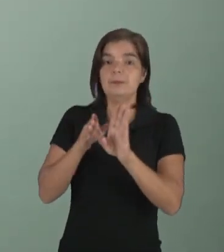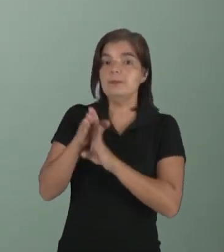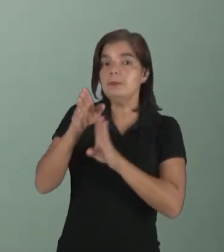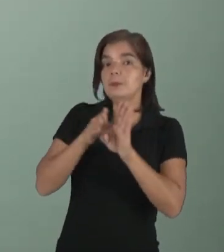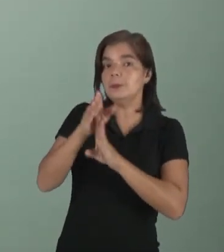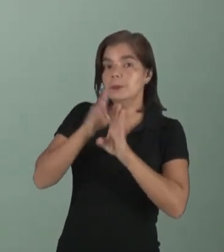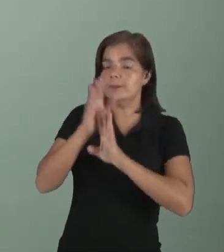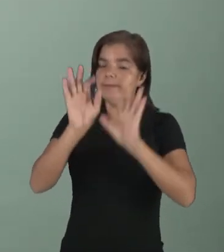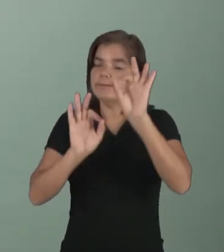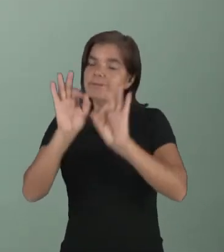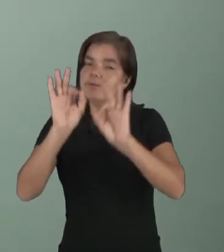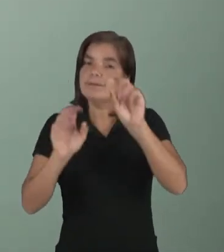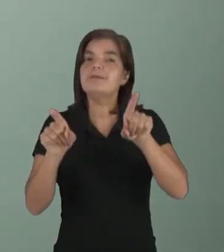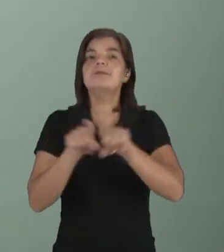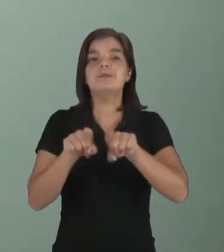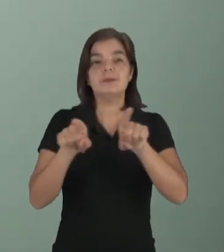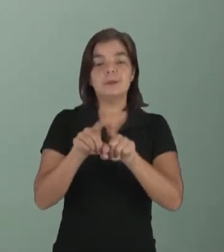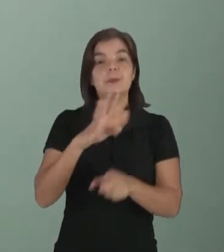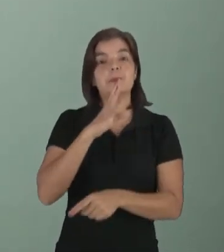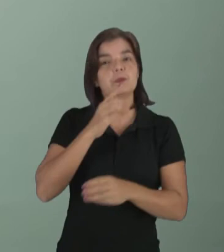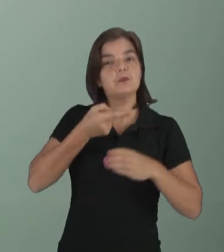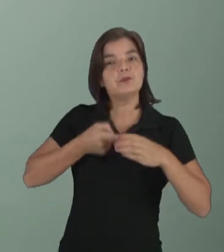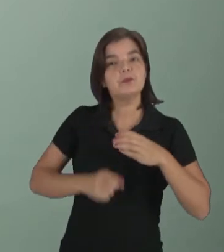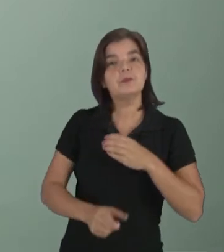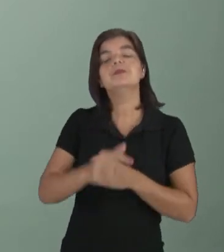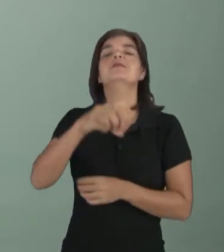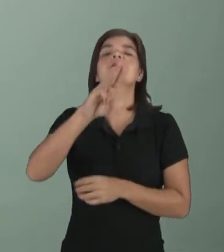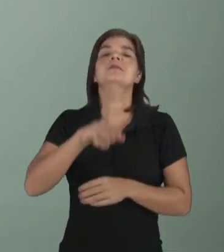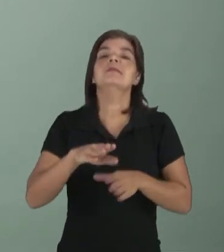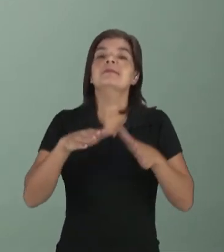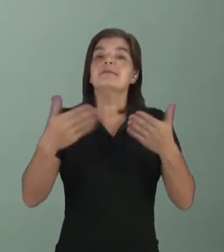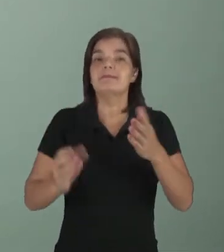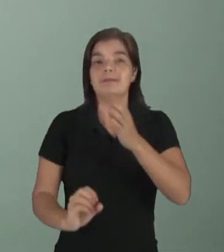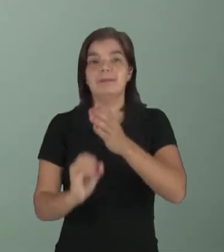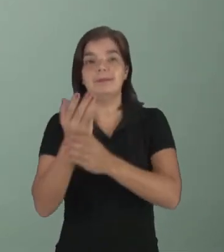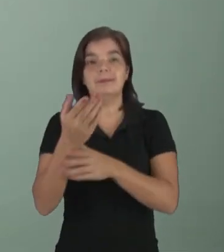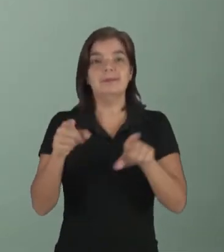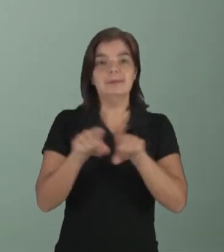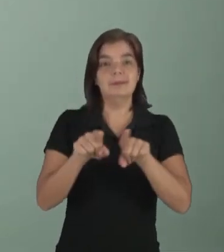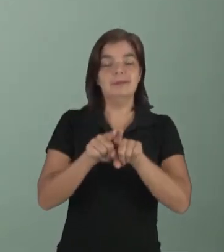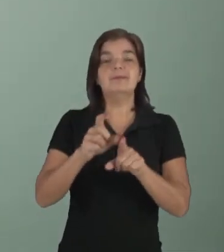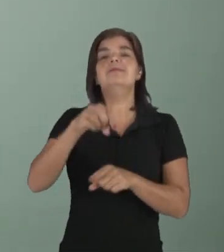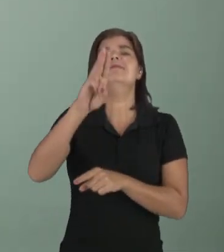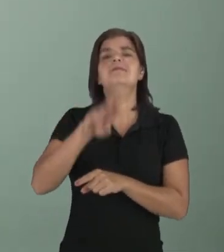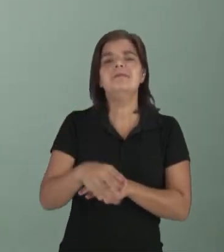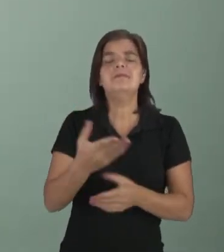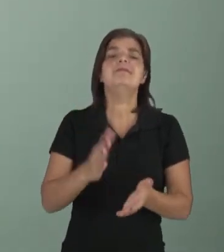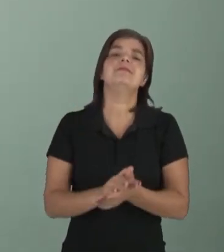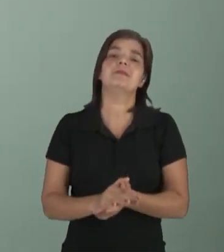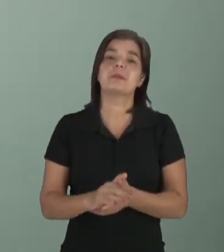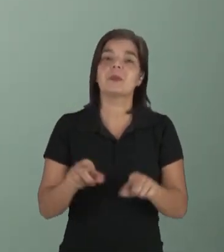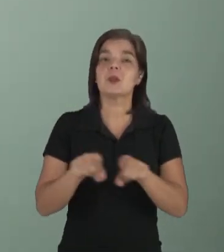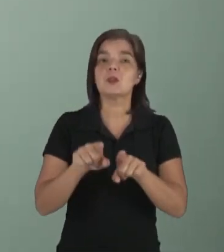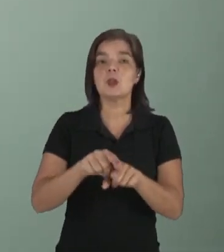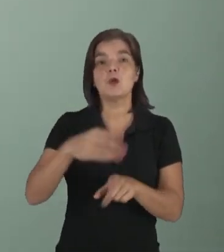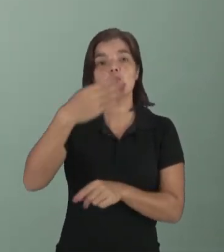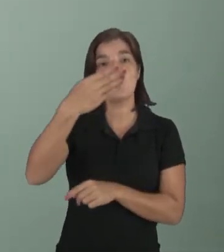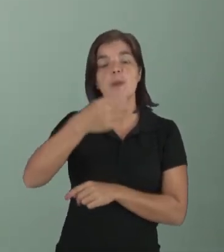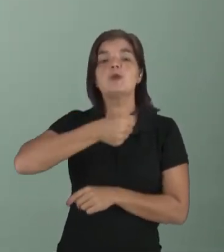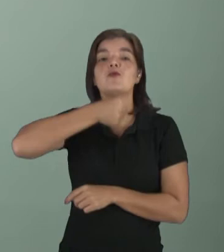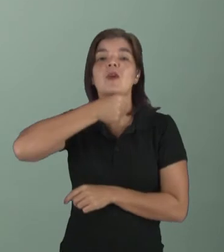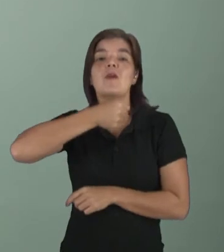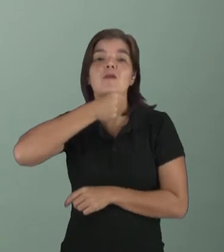estruturar essa família e que você conheça mais a fundo de quem Quais são as suas origens quem eram os seus bisavós de onde